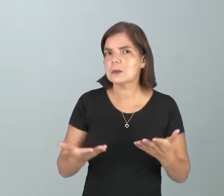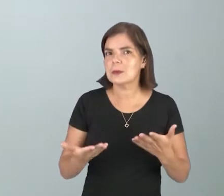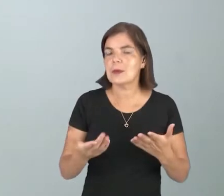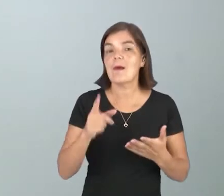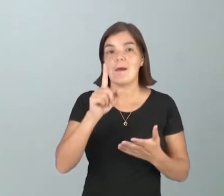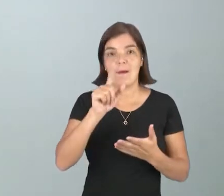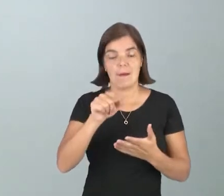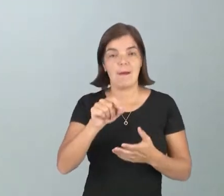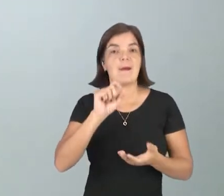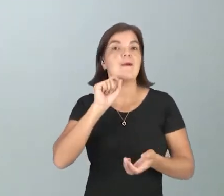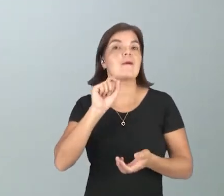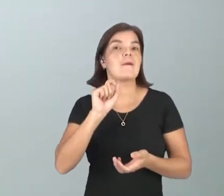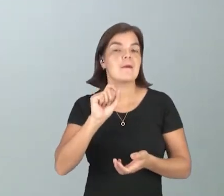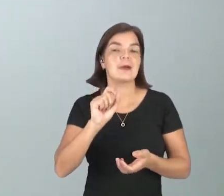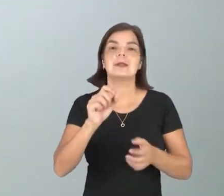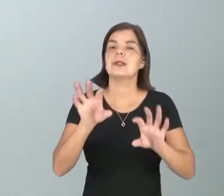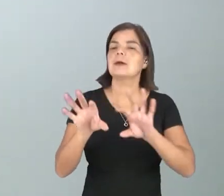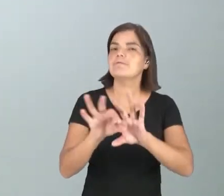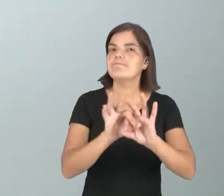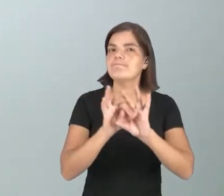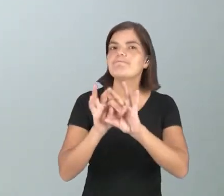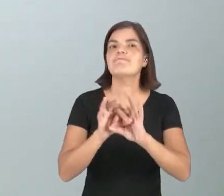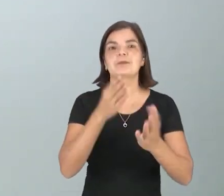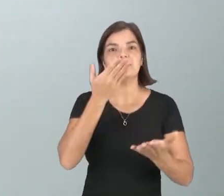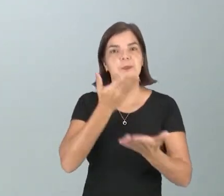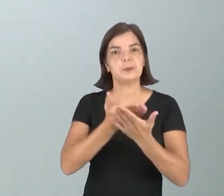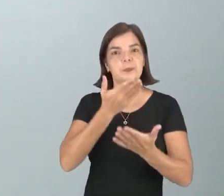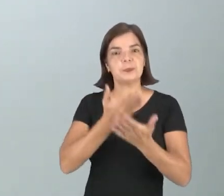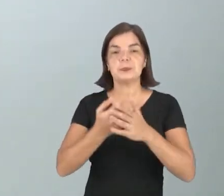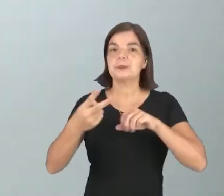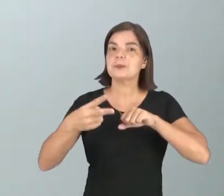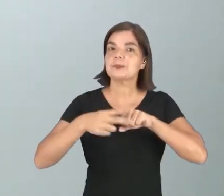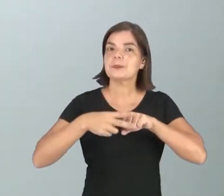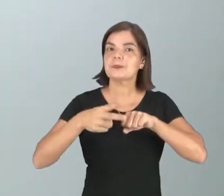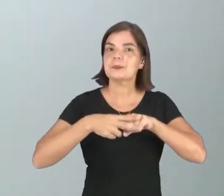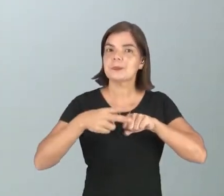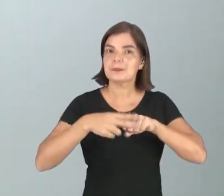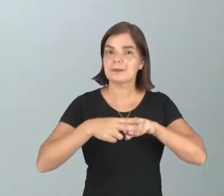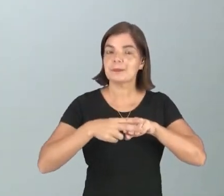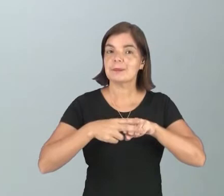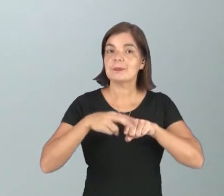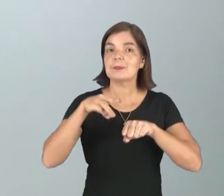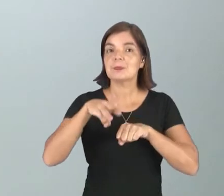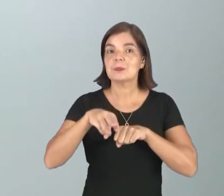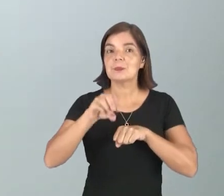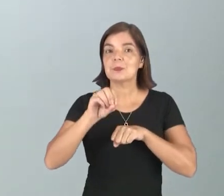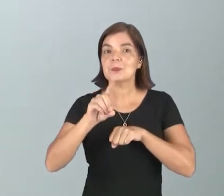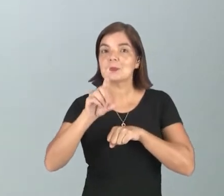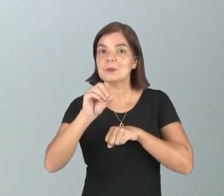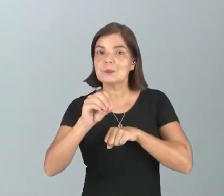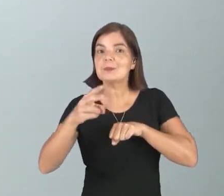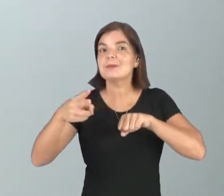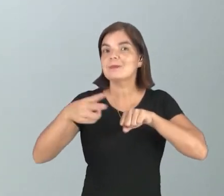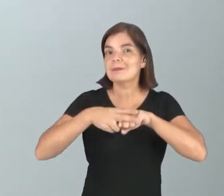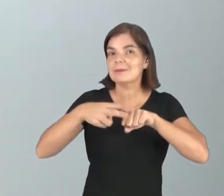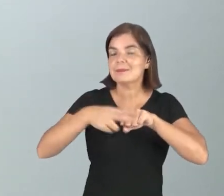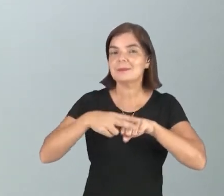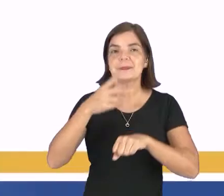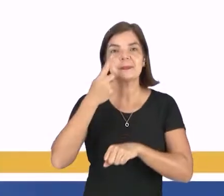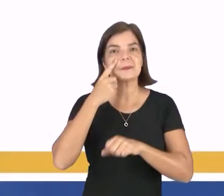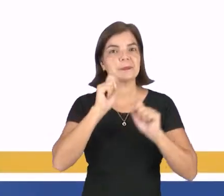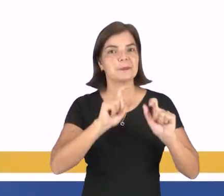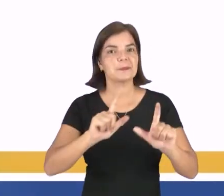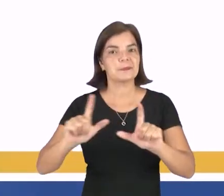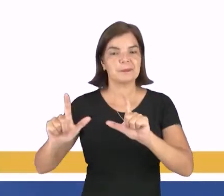verbal gente está relacionado ao estudo dos verbos é o modo dos verbos vamos lá